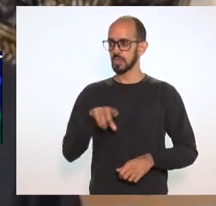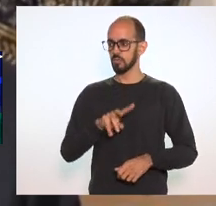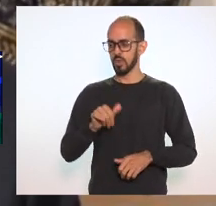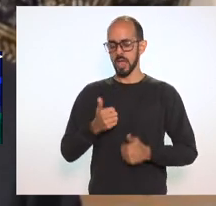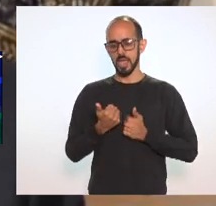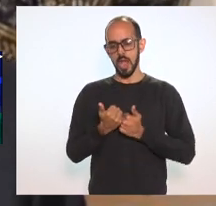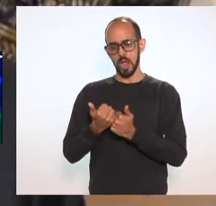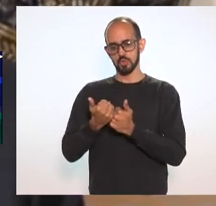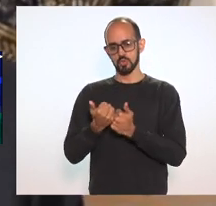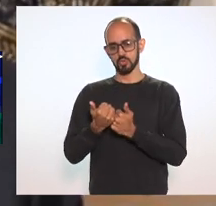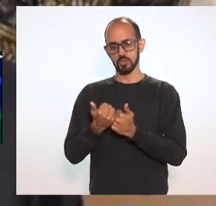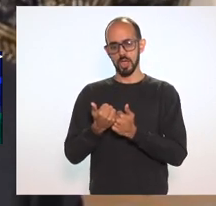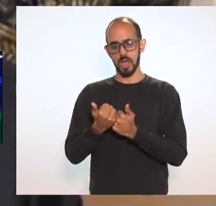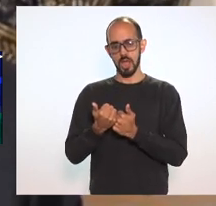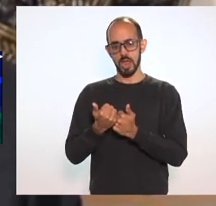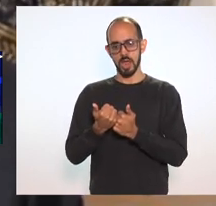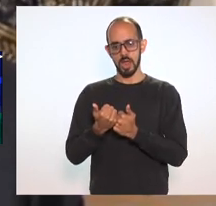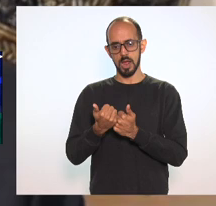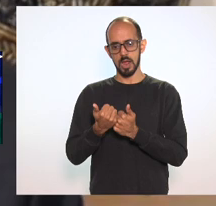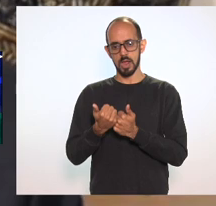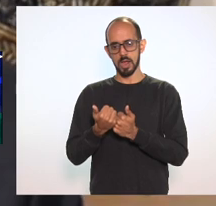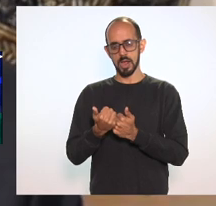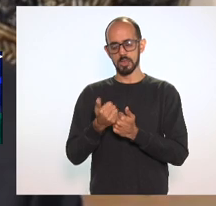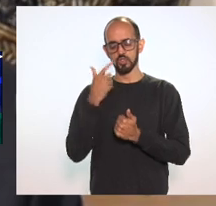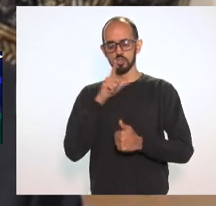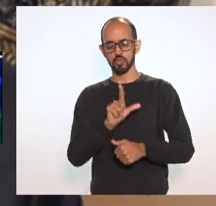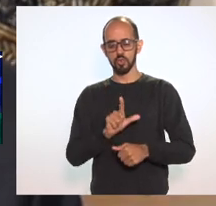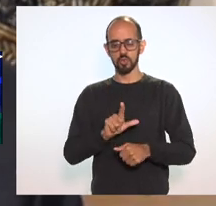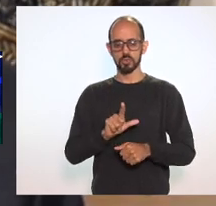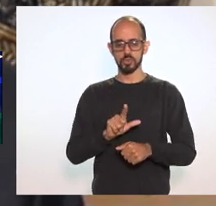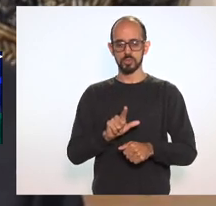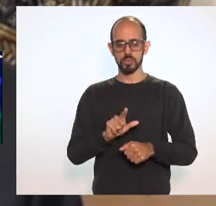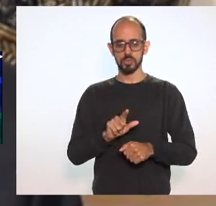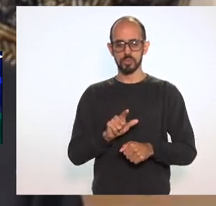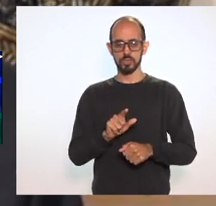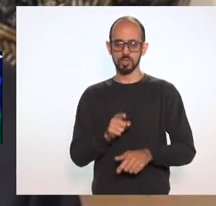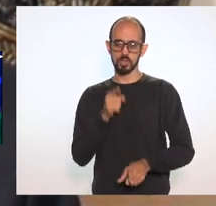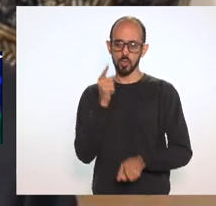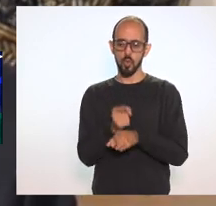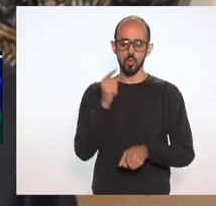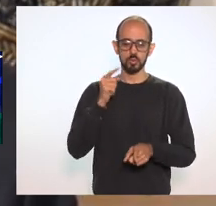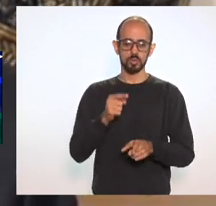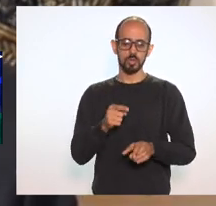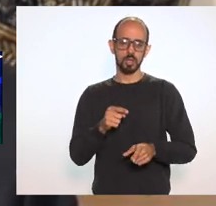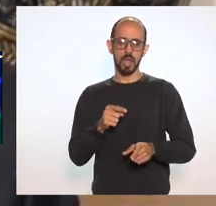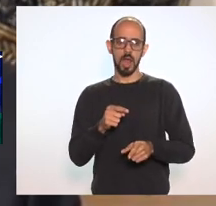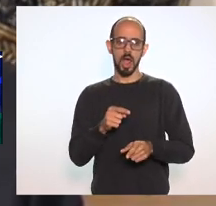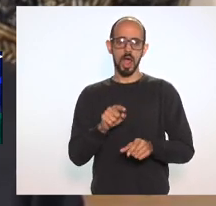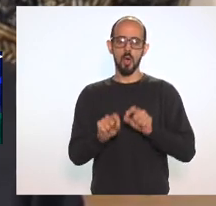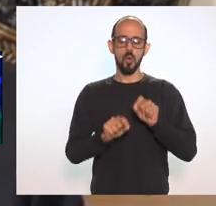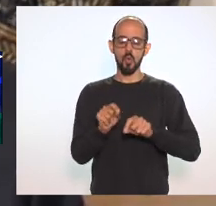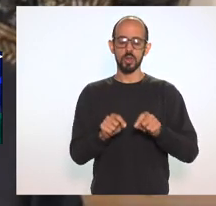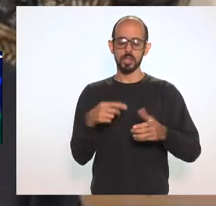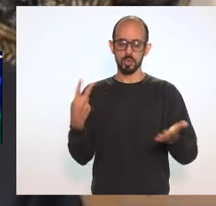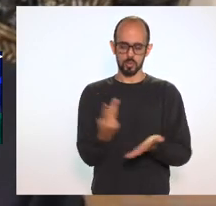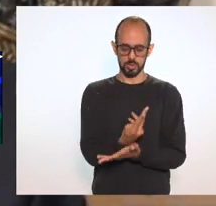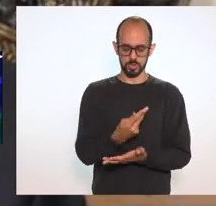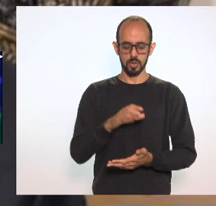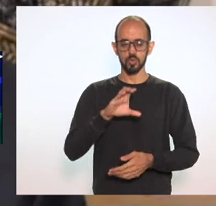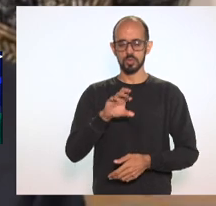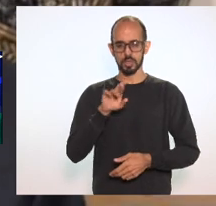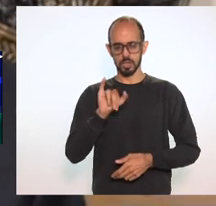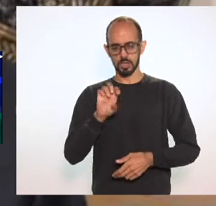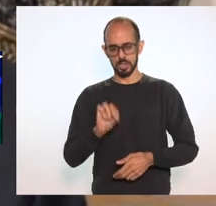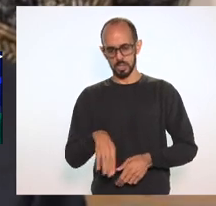vai ajudar muito a chegar à autoria dos fatos autoria desses crimes